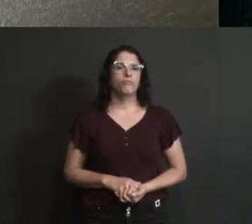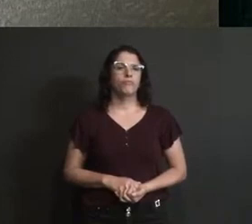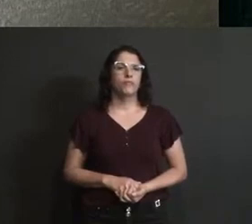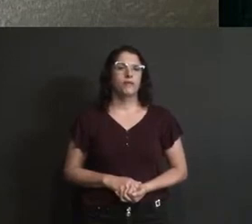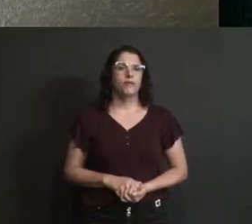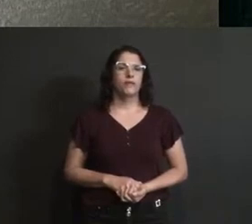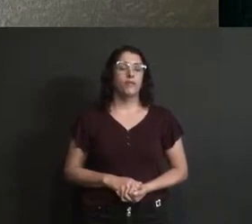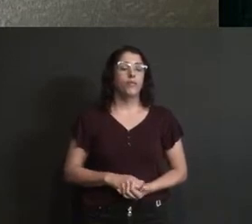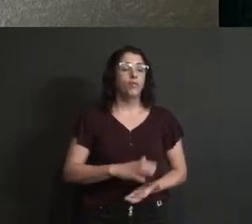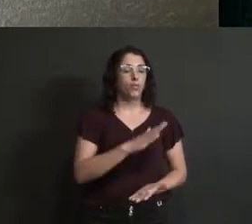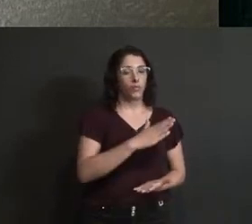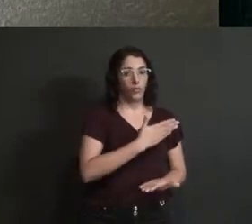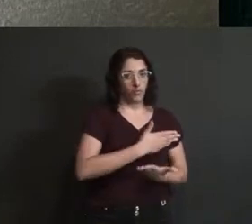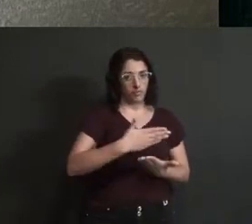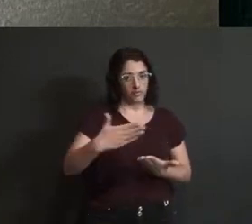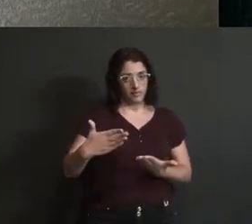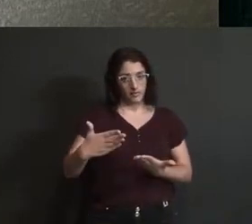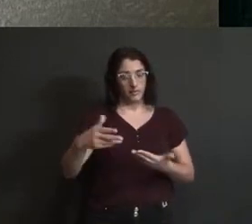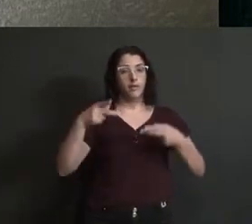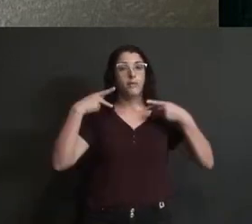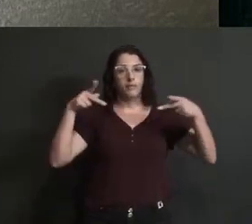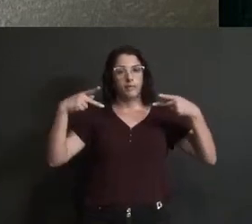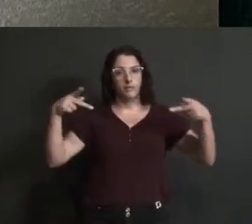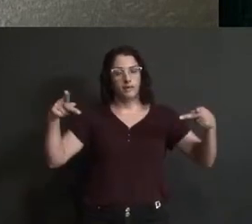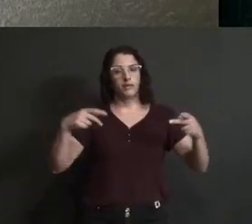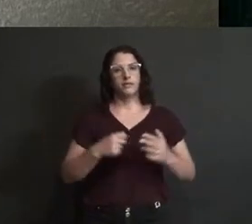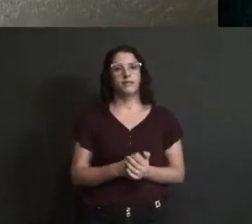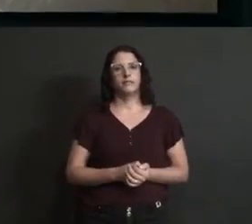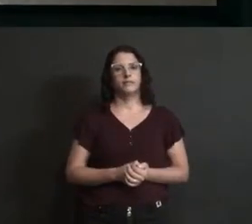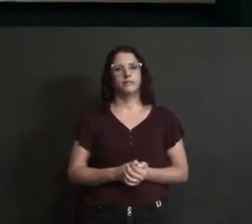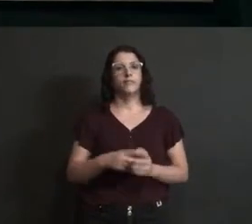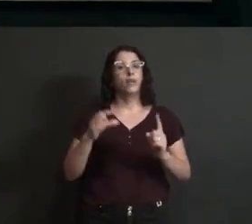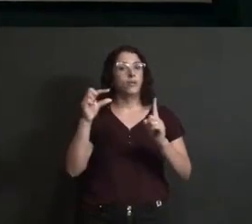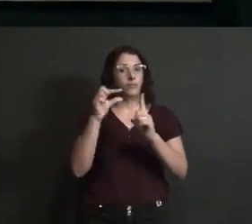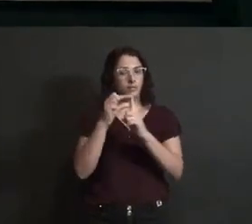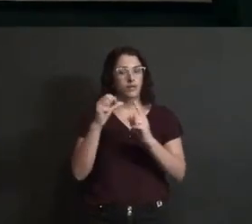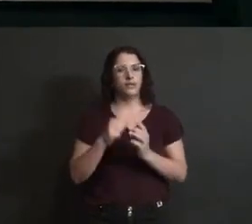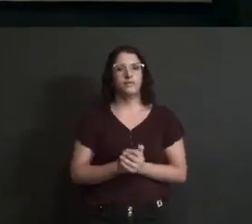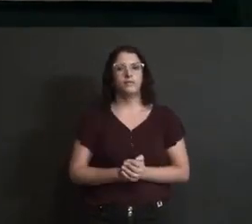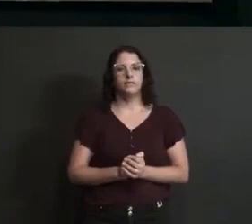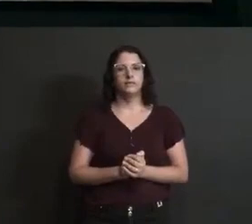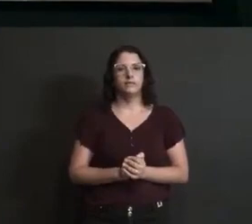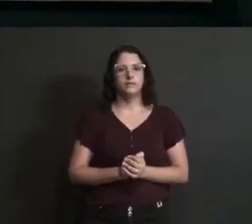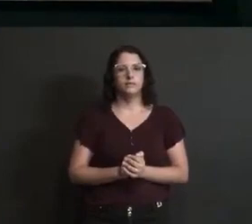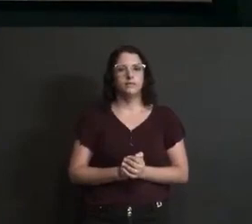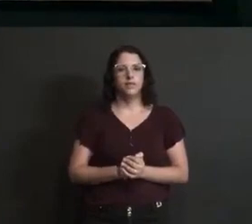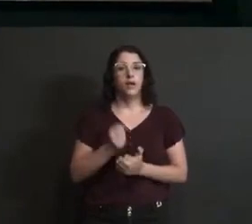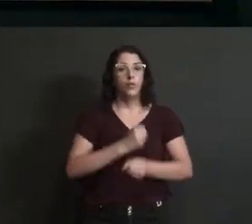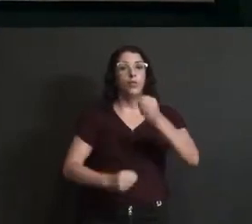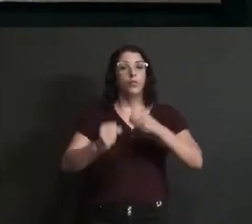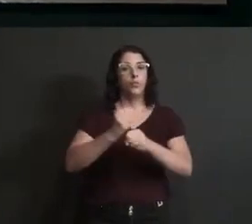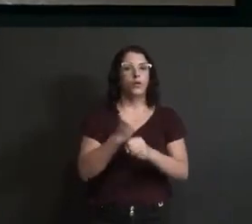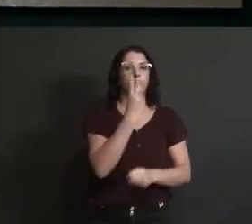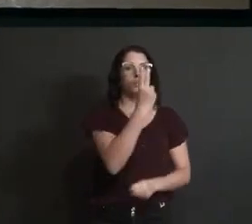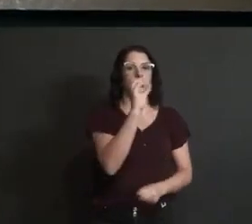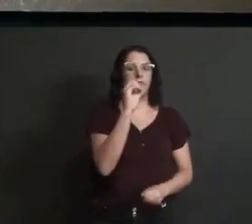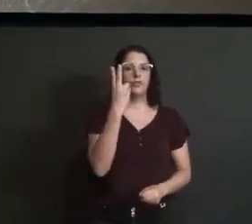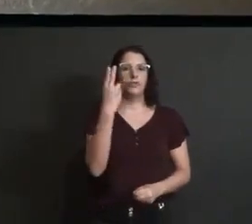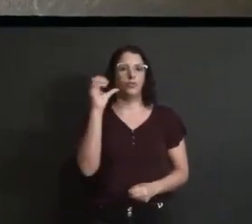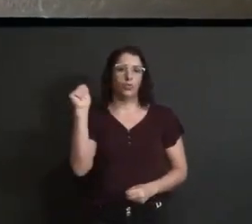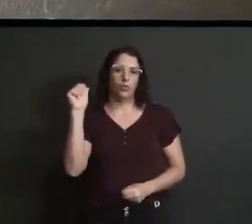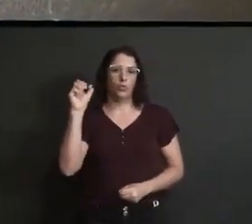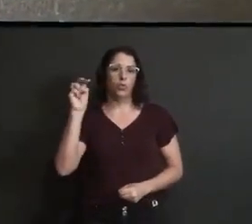entrando na palavra, em virtude da palavra profética, descendo conexão para servir e avançar, eu